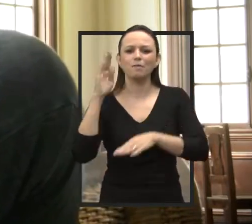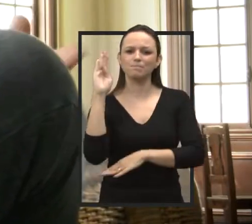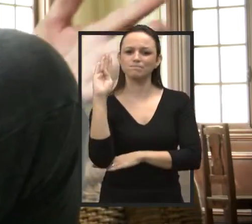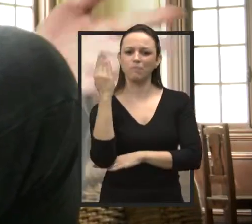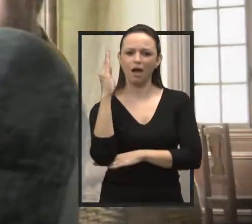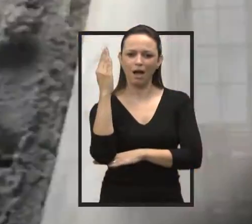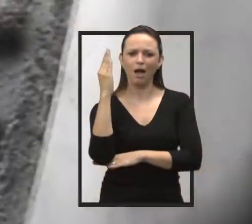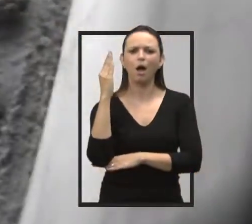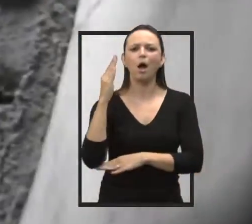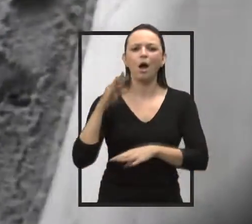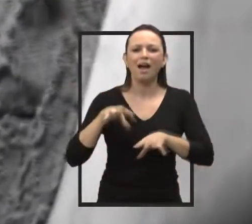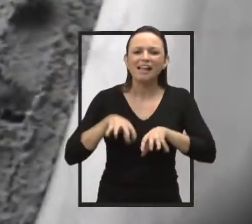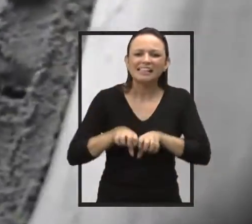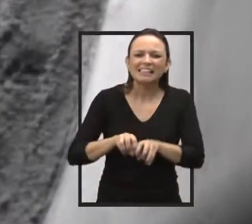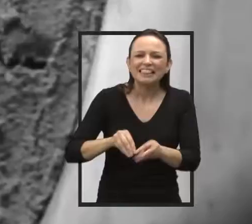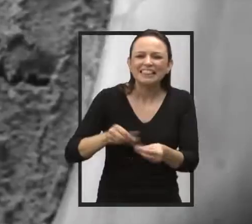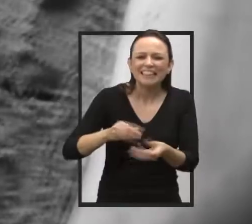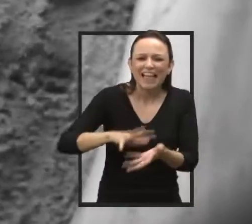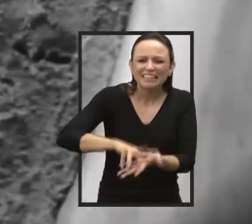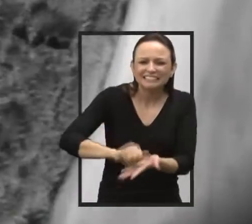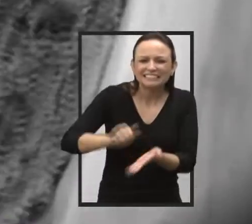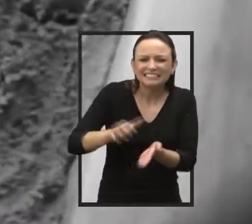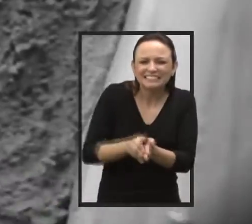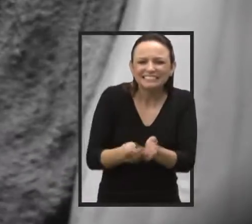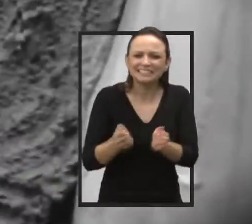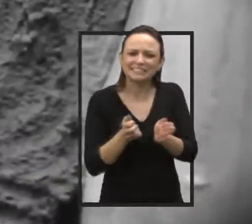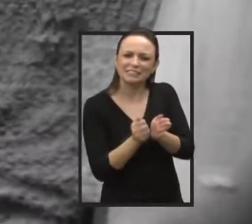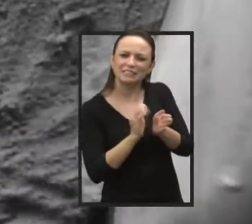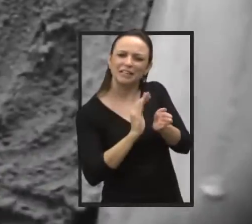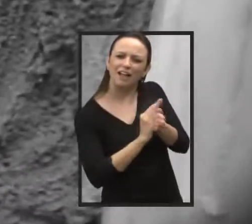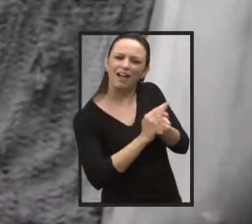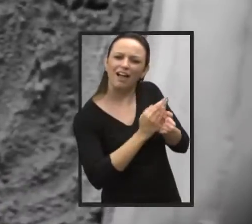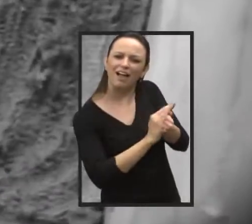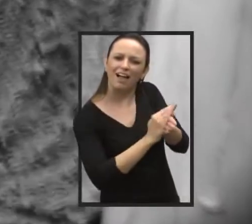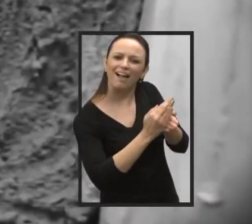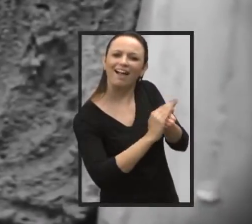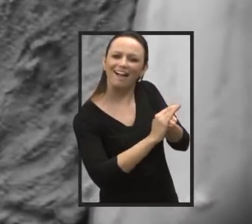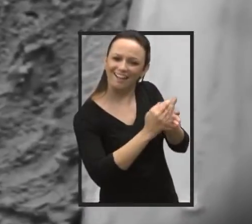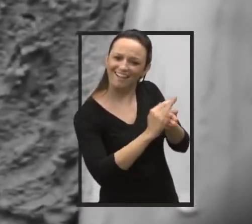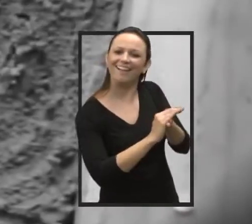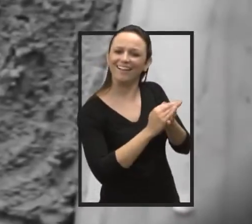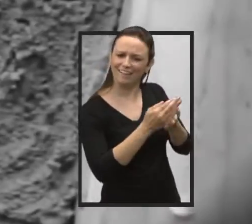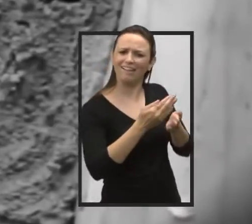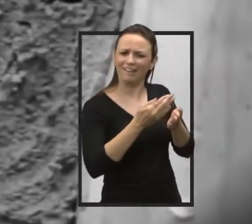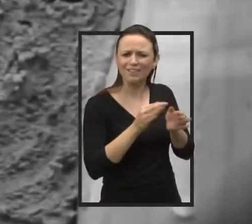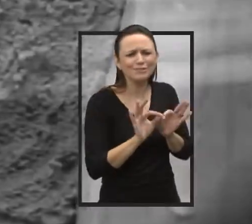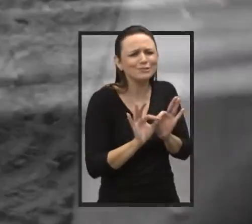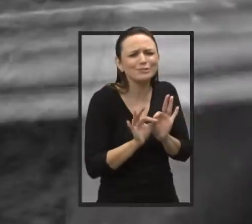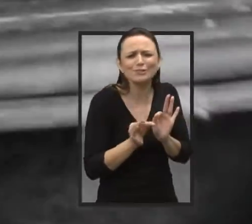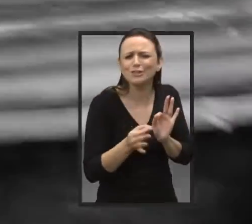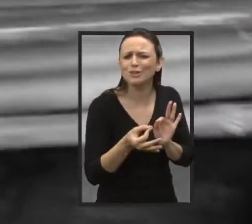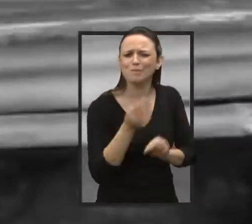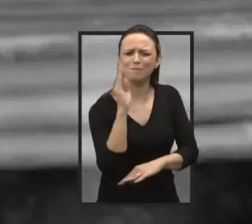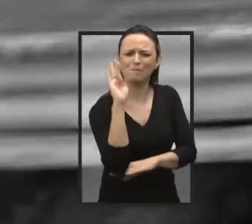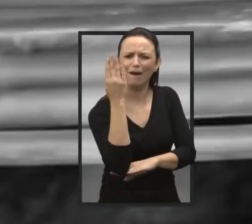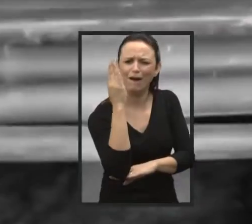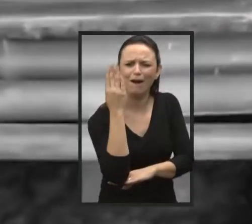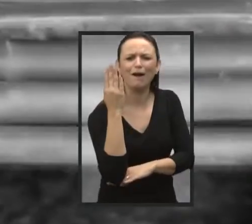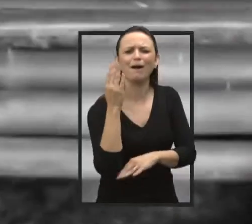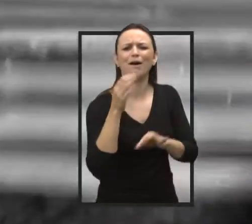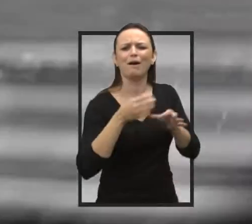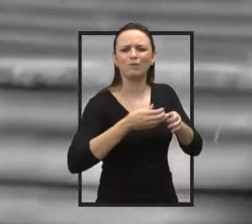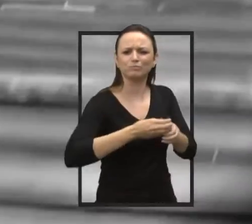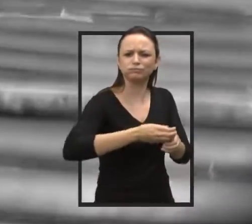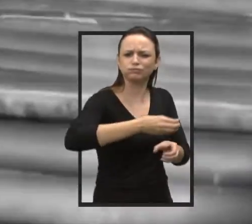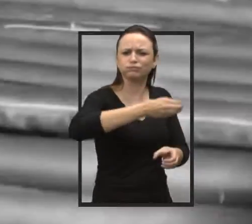pique, que é o barrote, a gente chama de taipa de mão. Estrutura de cipó, bambu